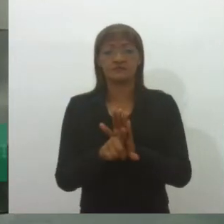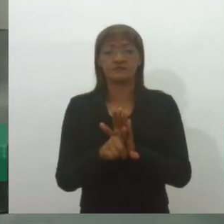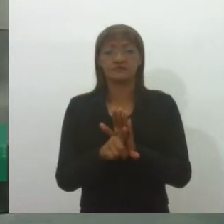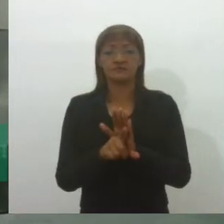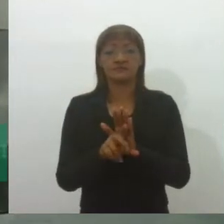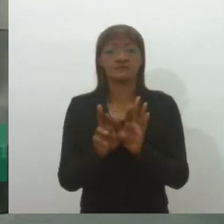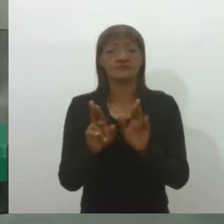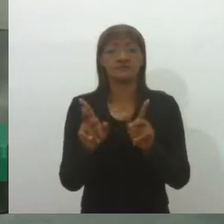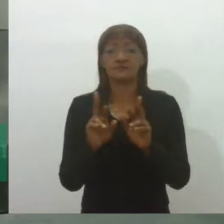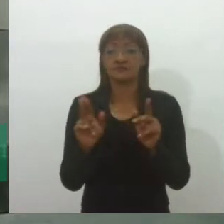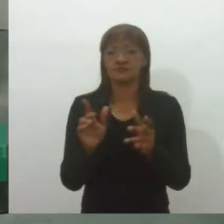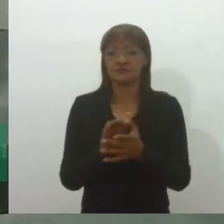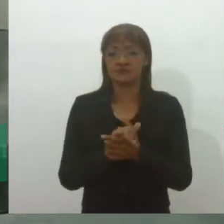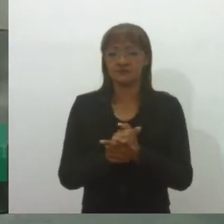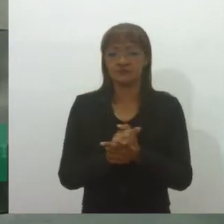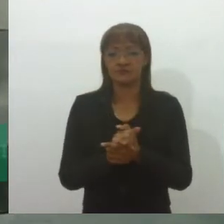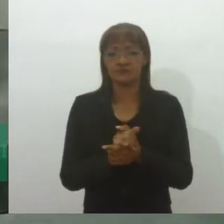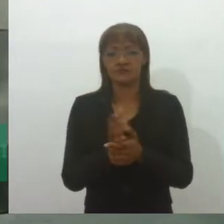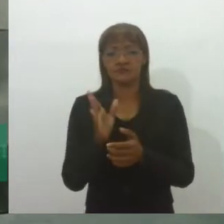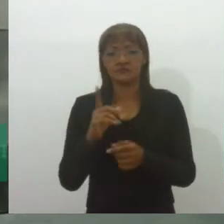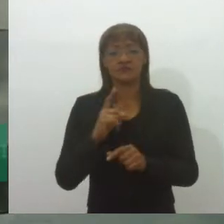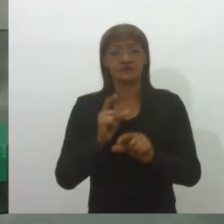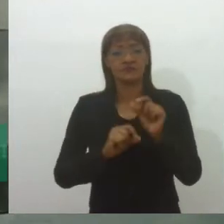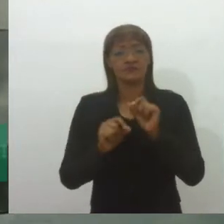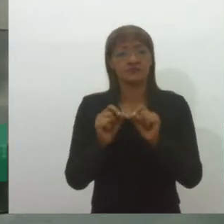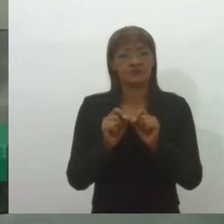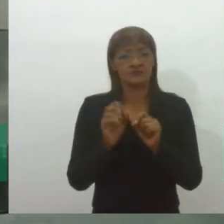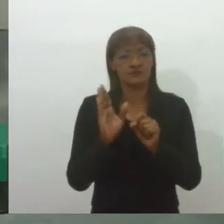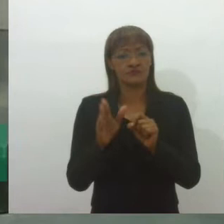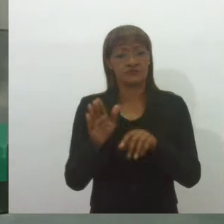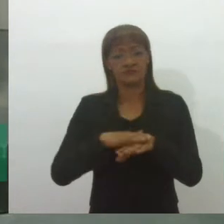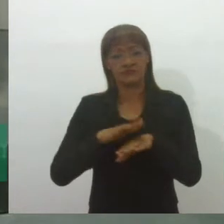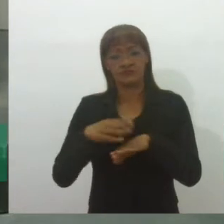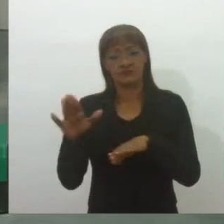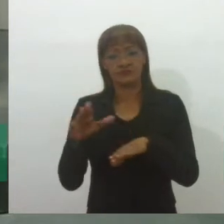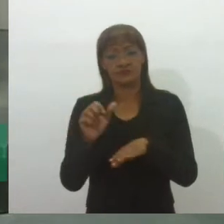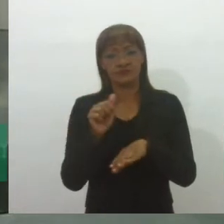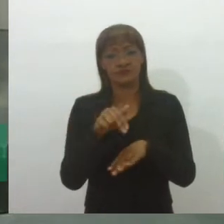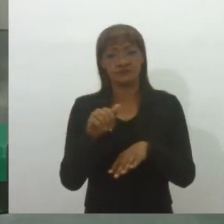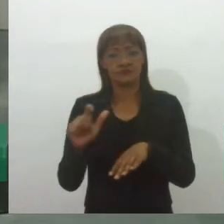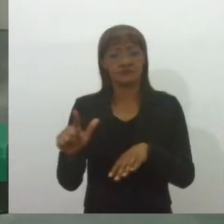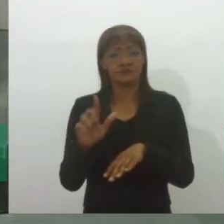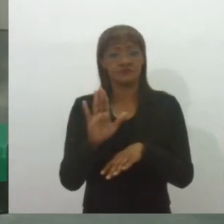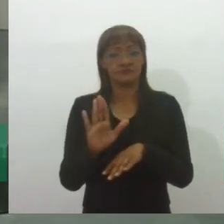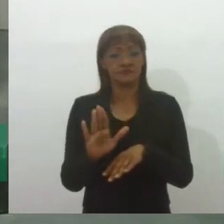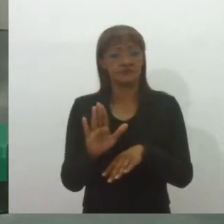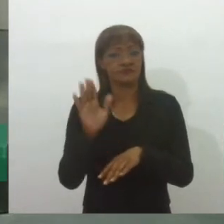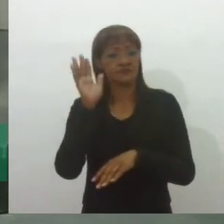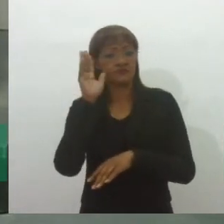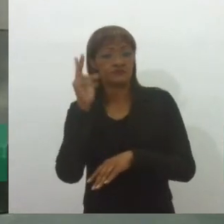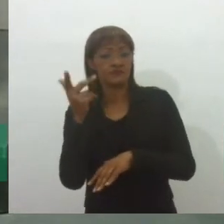isso é mais uma questão que a ANEEL vai definir. Então, a ANEEL, ela assegura,